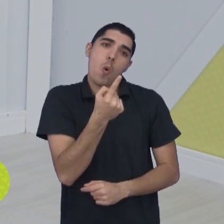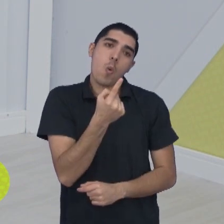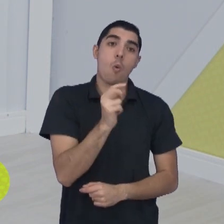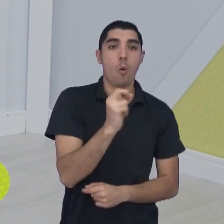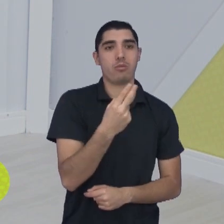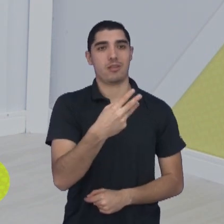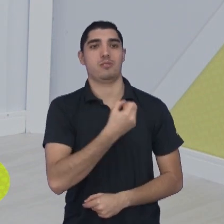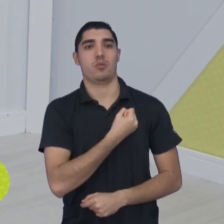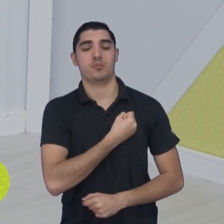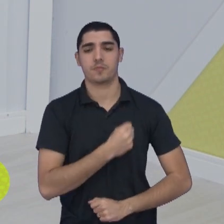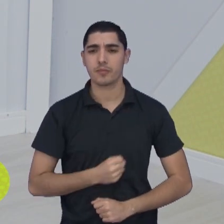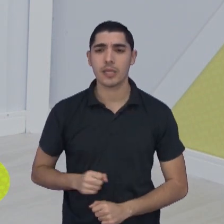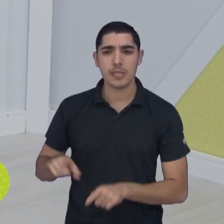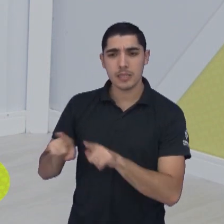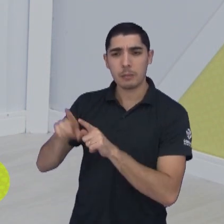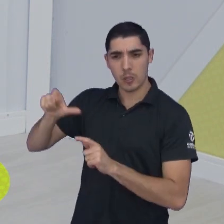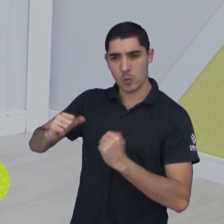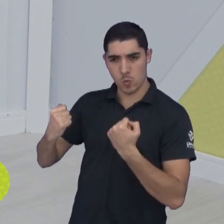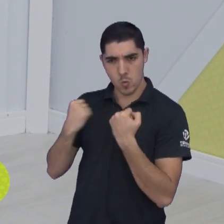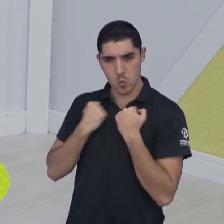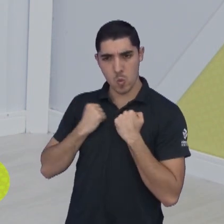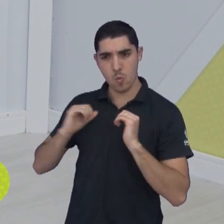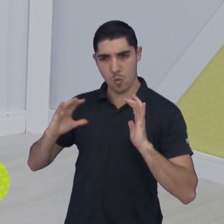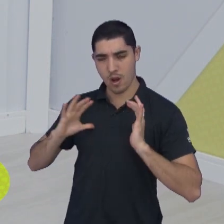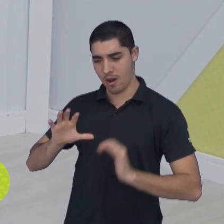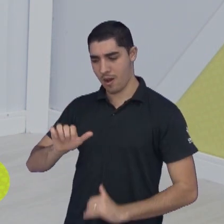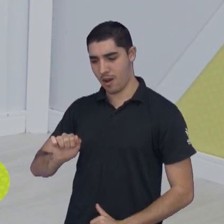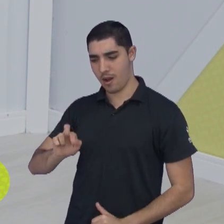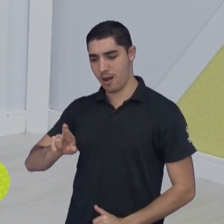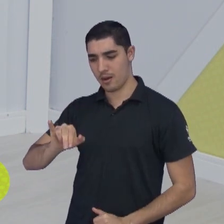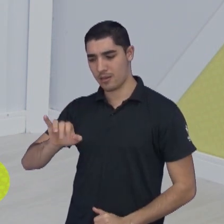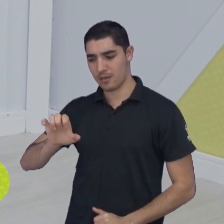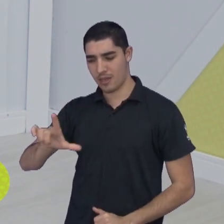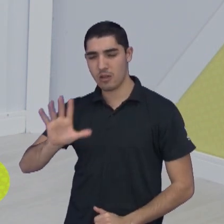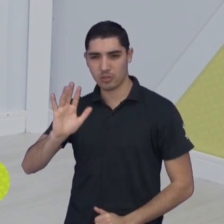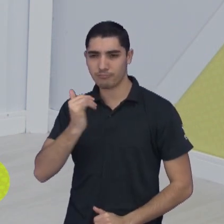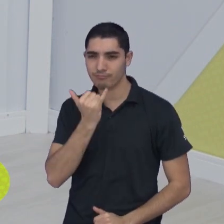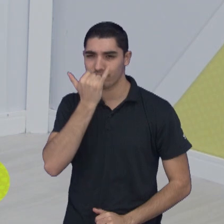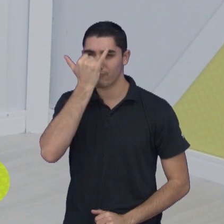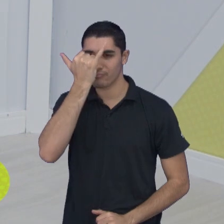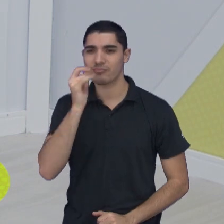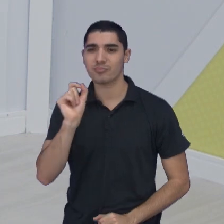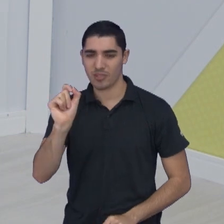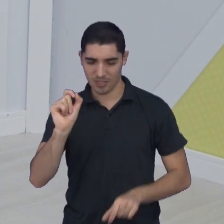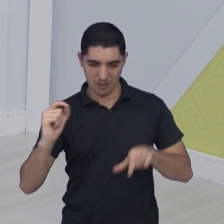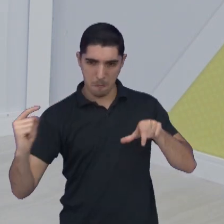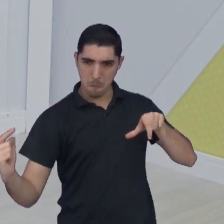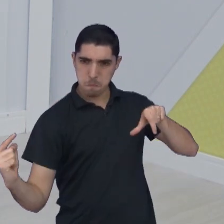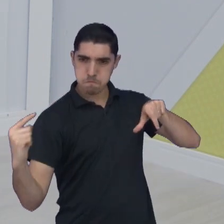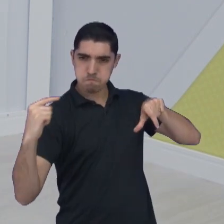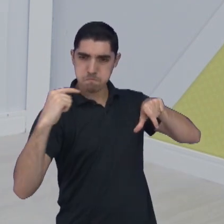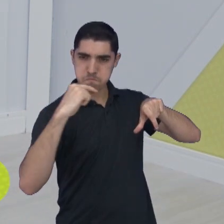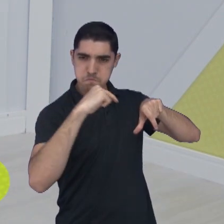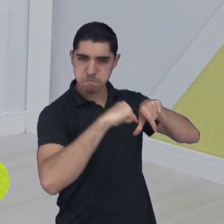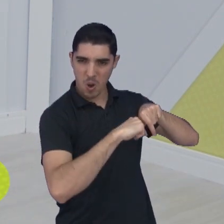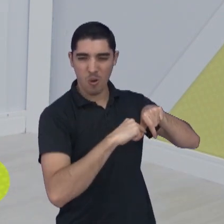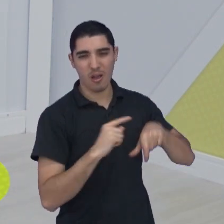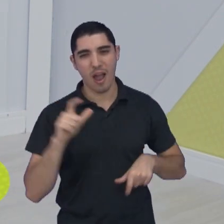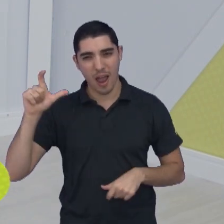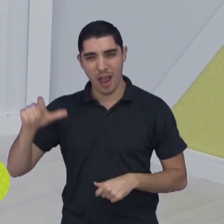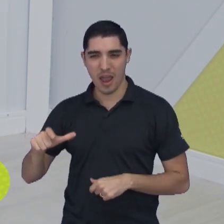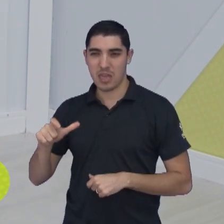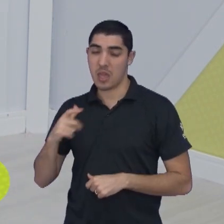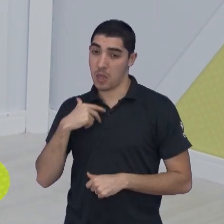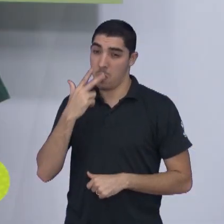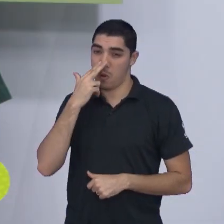foi questionado no jogo contra o Maringá, aqui no Martins Pereira, que tomou aquele gol do meio de campo, que eu acho que é muito mais mérito do batedor do que falha do Ariel, mas...